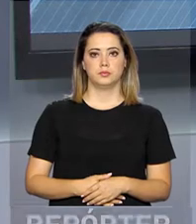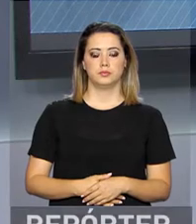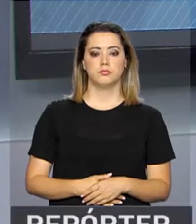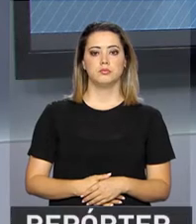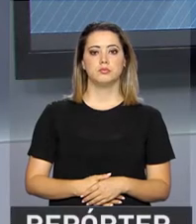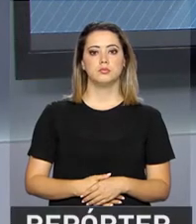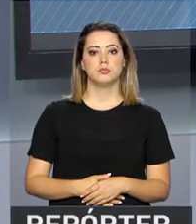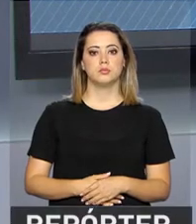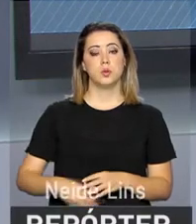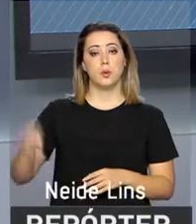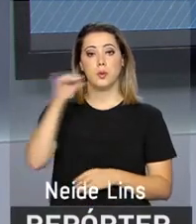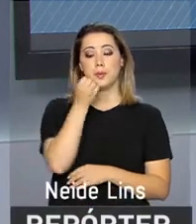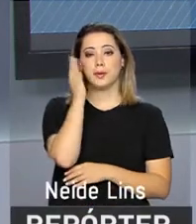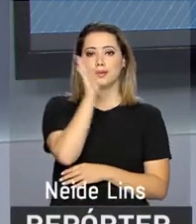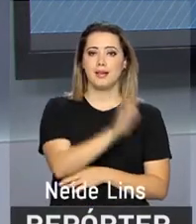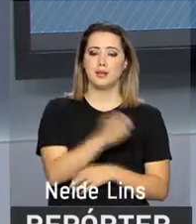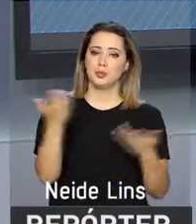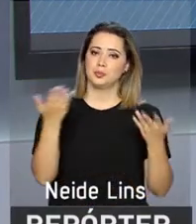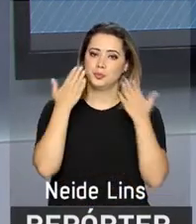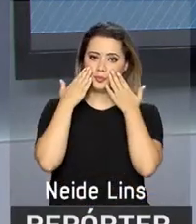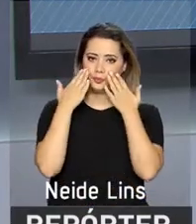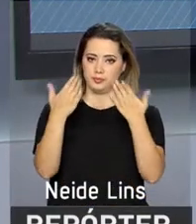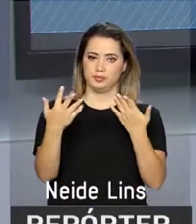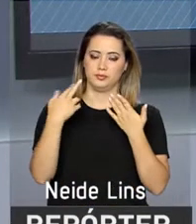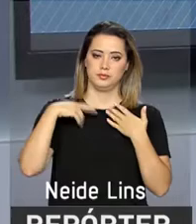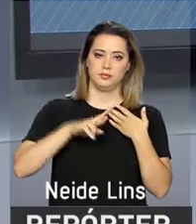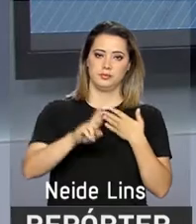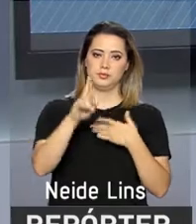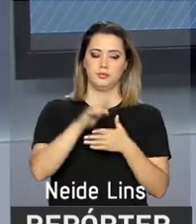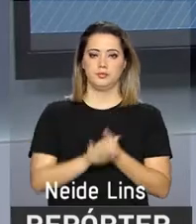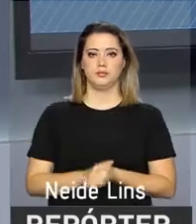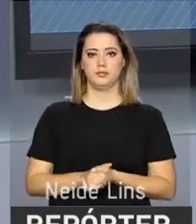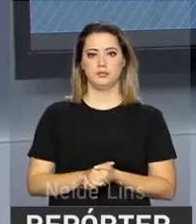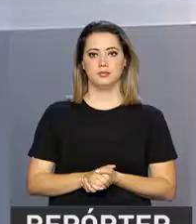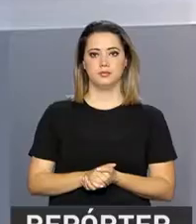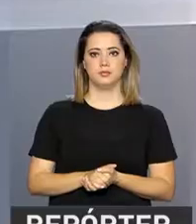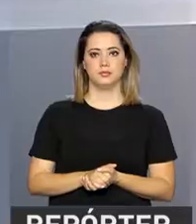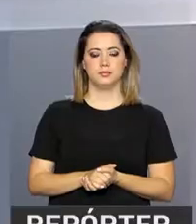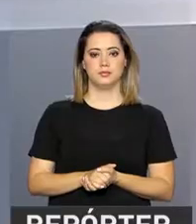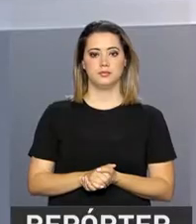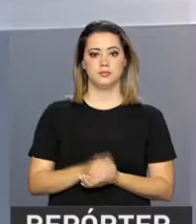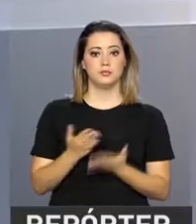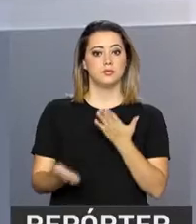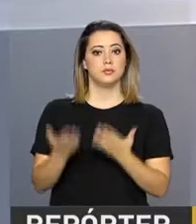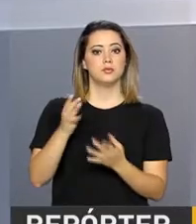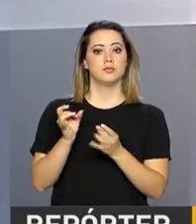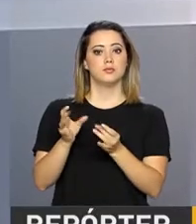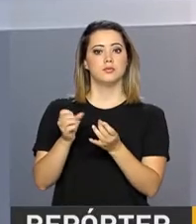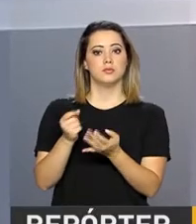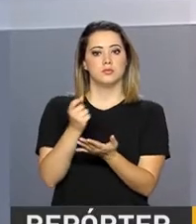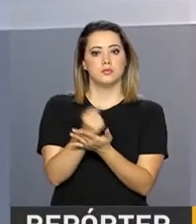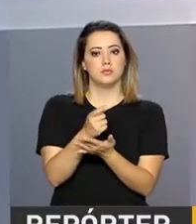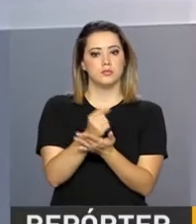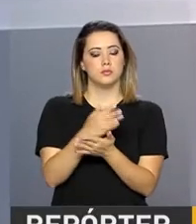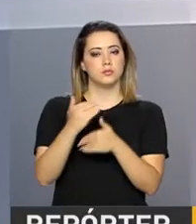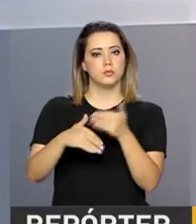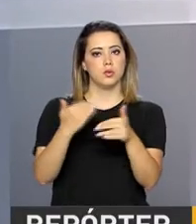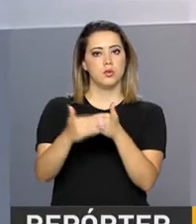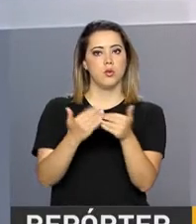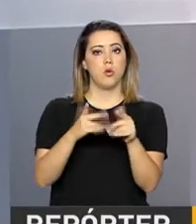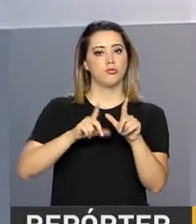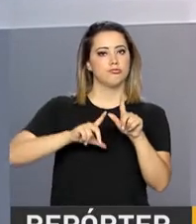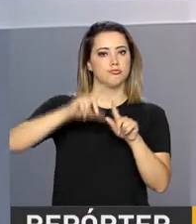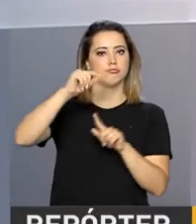olá boa tarde no ar mais uma edição do repórter nbr a balança comercial brasileira segue com